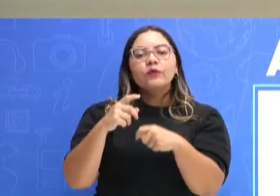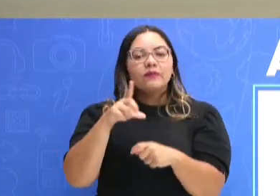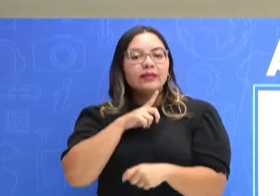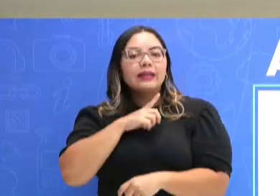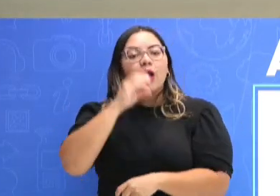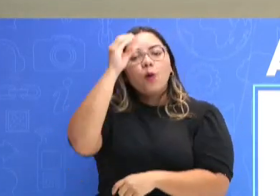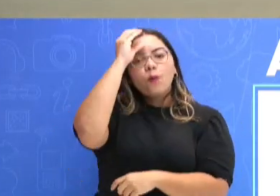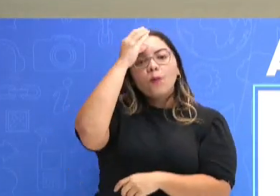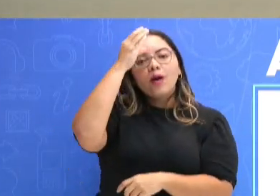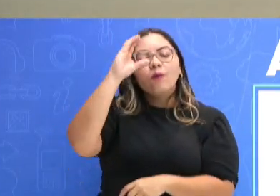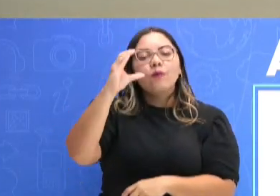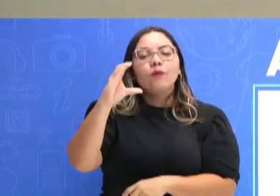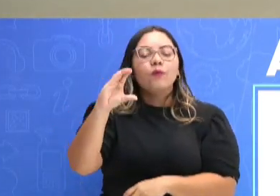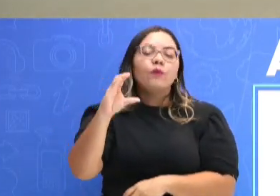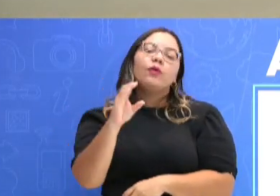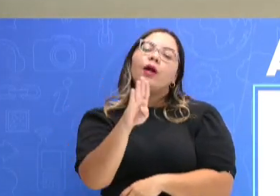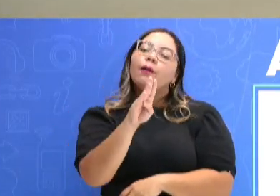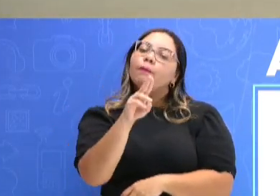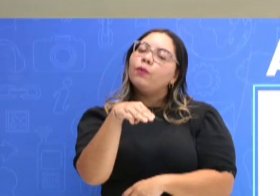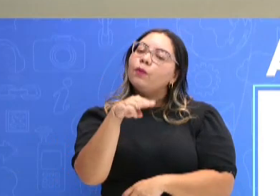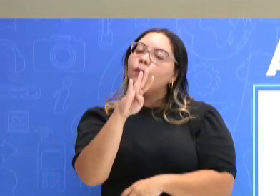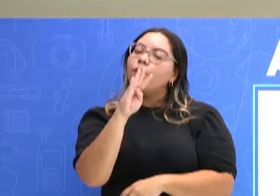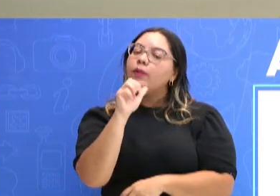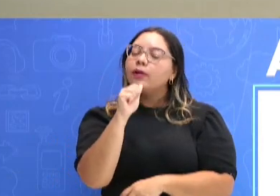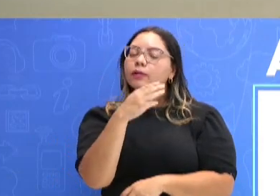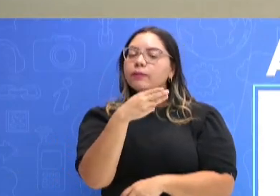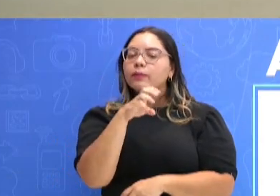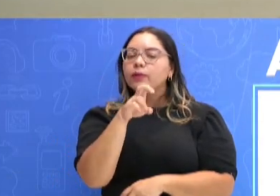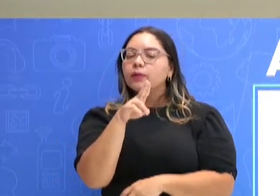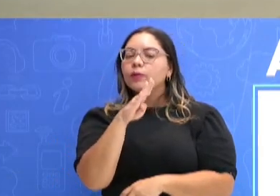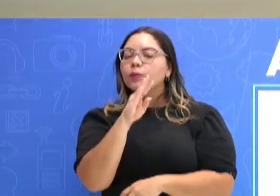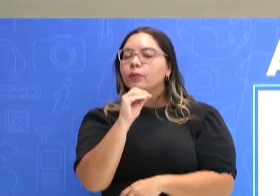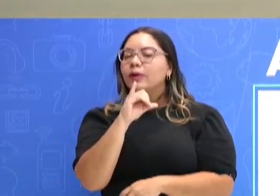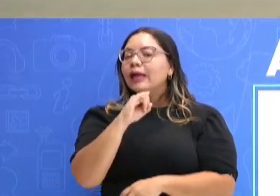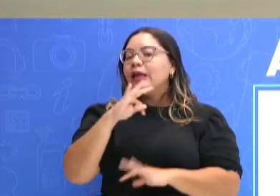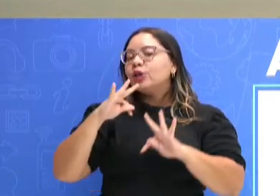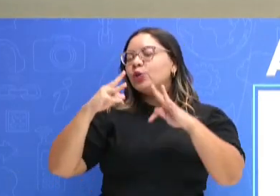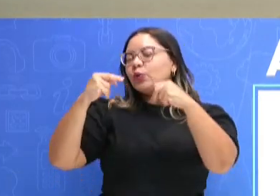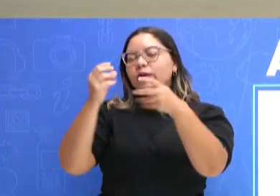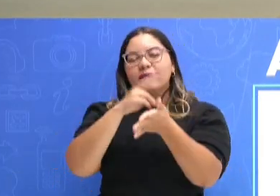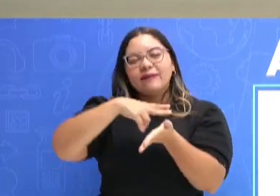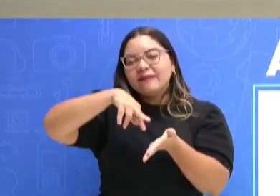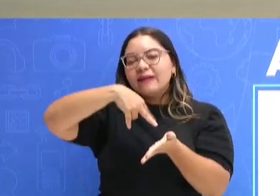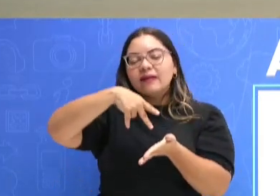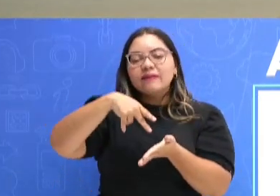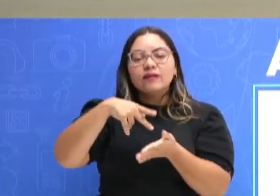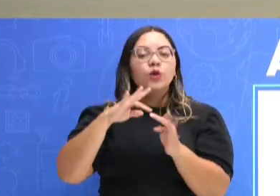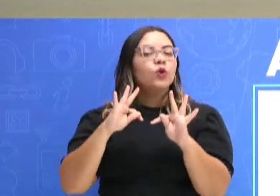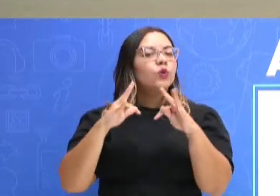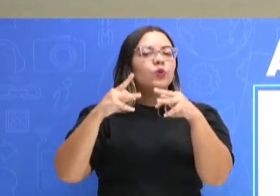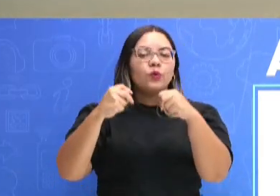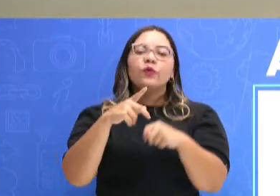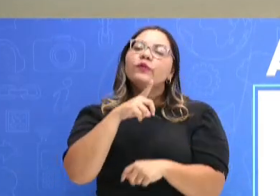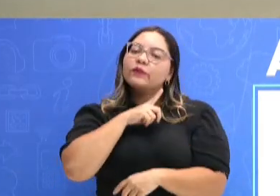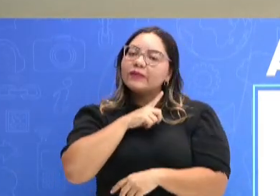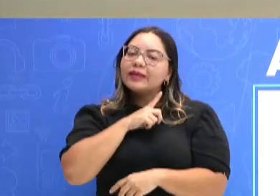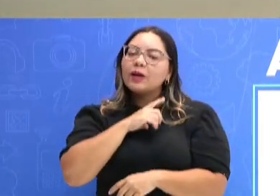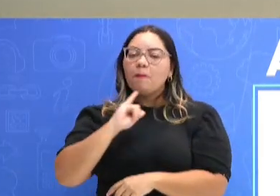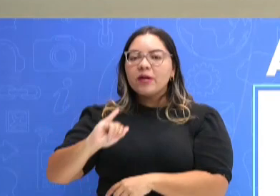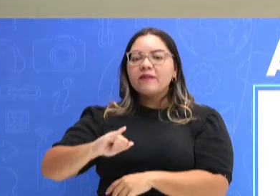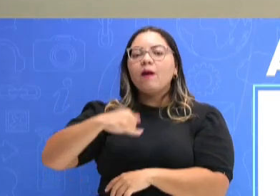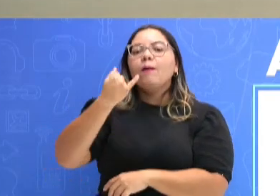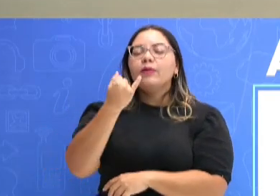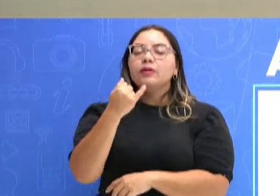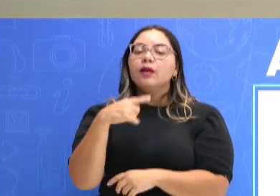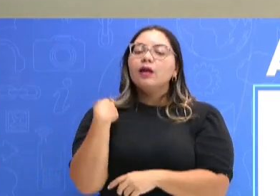cultura, como Bumbo Meu Boi, a dança de apresentações, dança da Lili, quadrilhas, todos terão sua oportunidade.